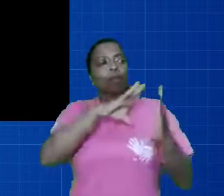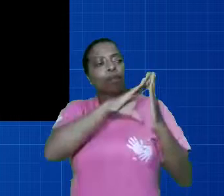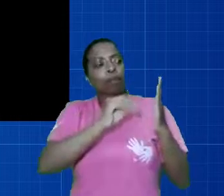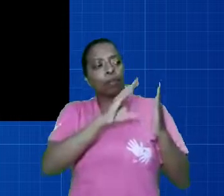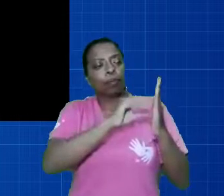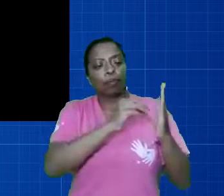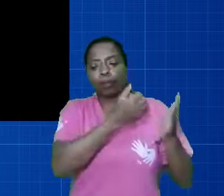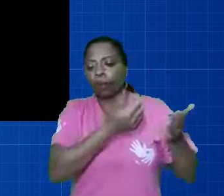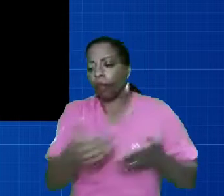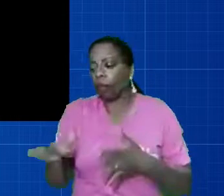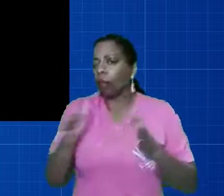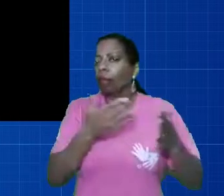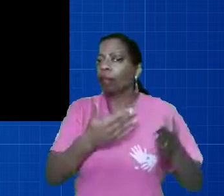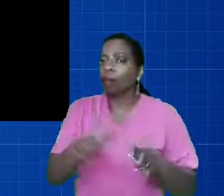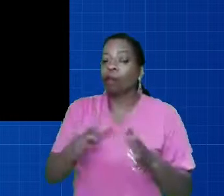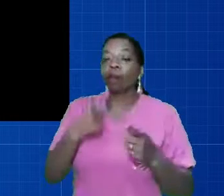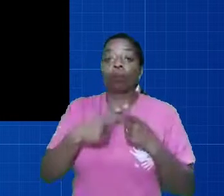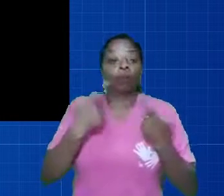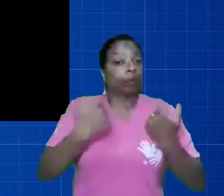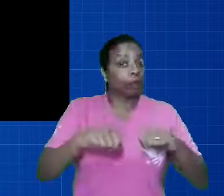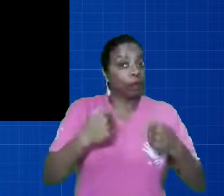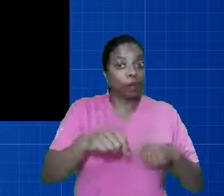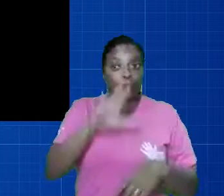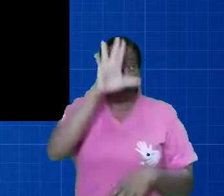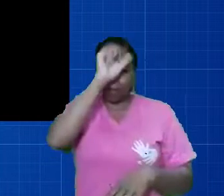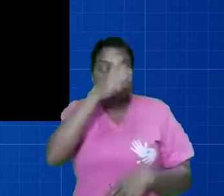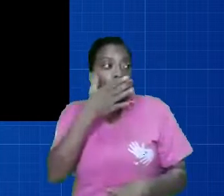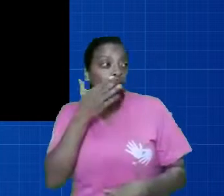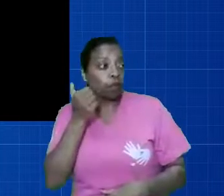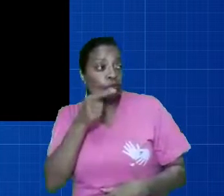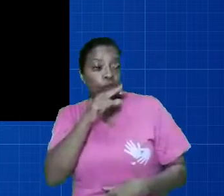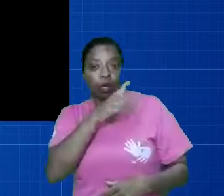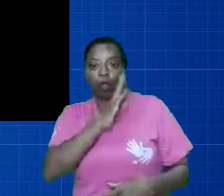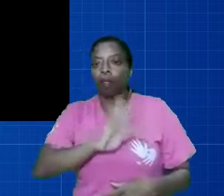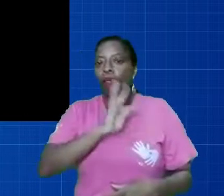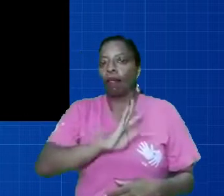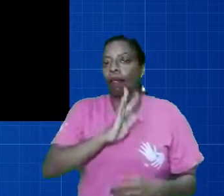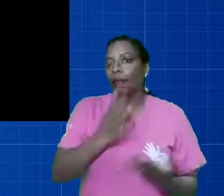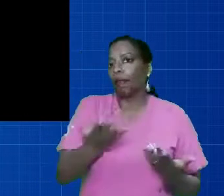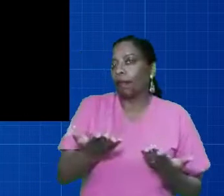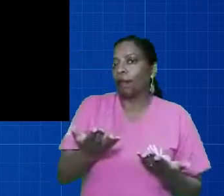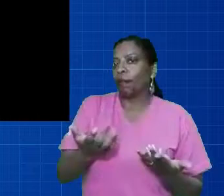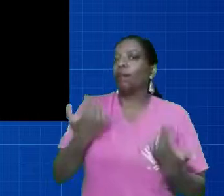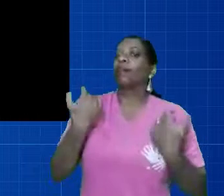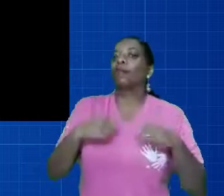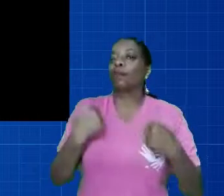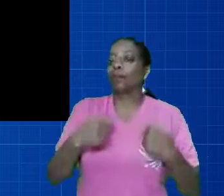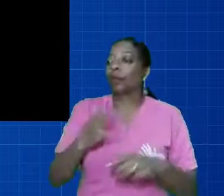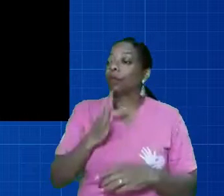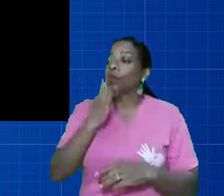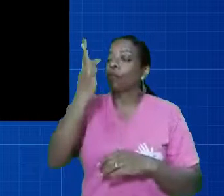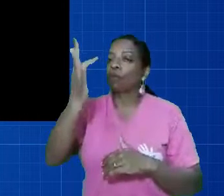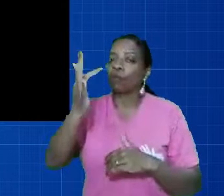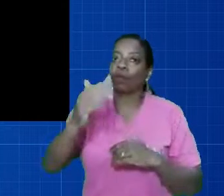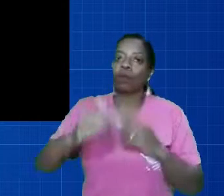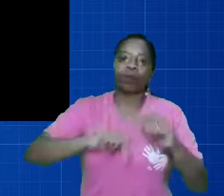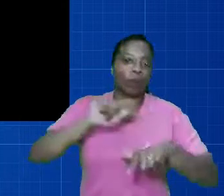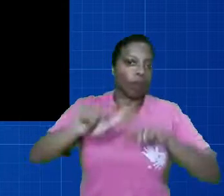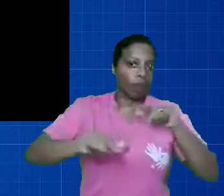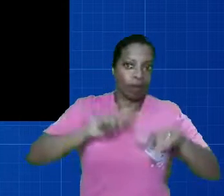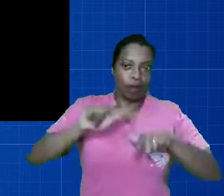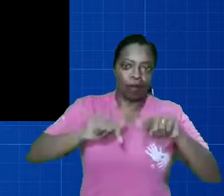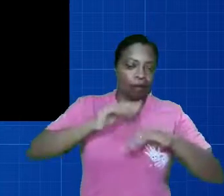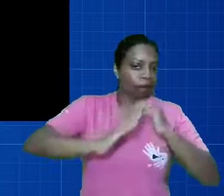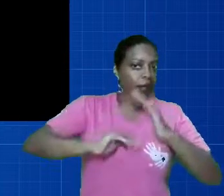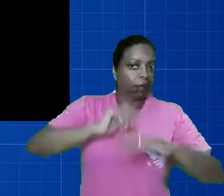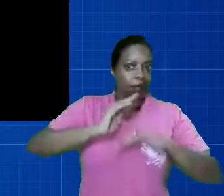algo para aprender a técnica que eles precisavam aprender para fazer esses trabalhos,